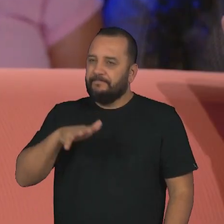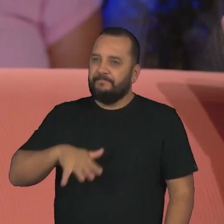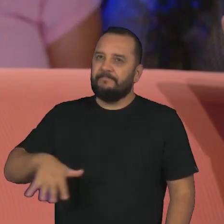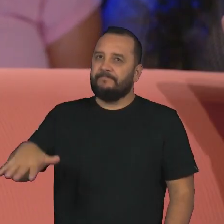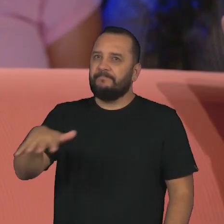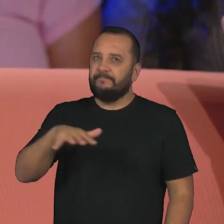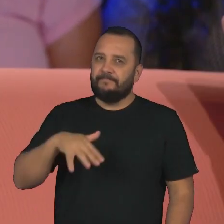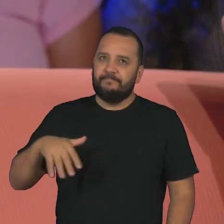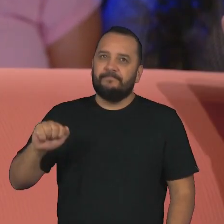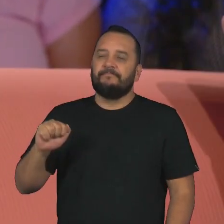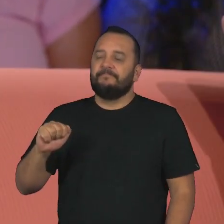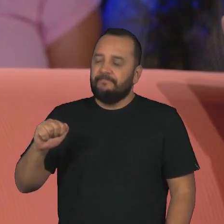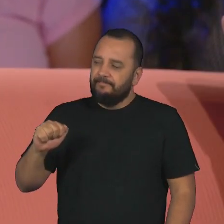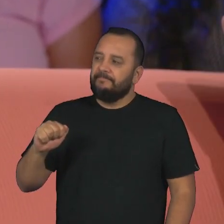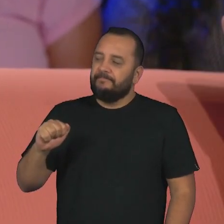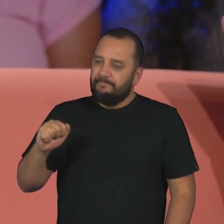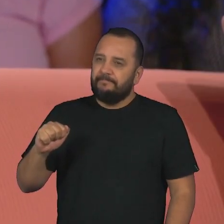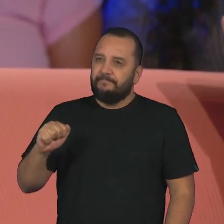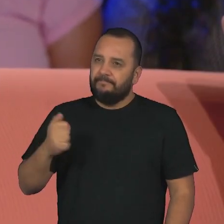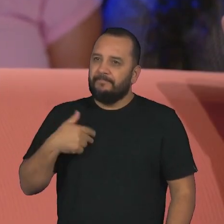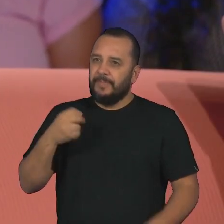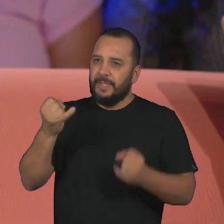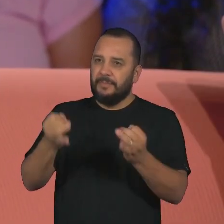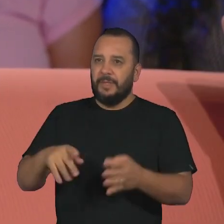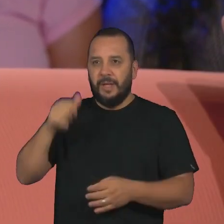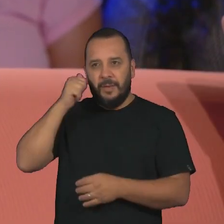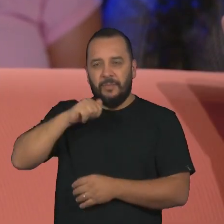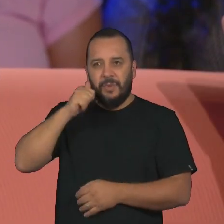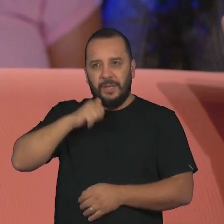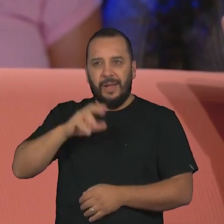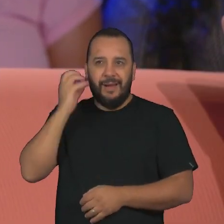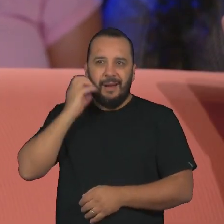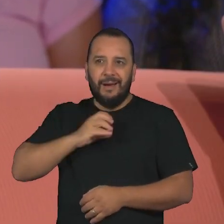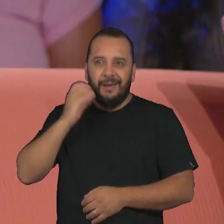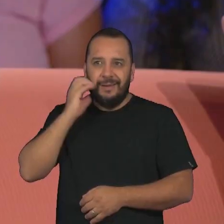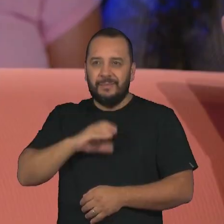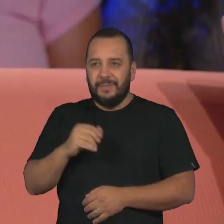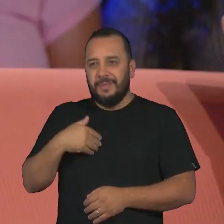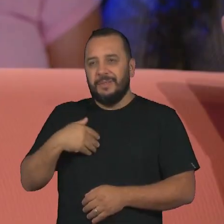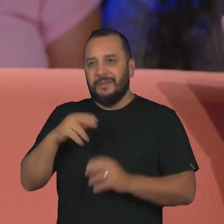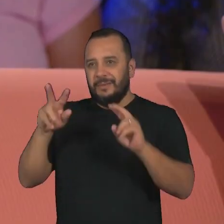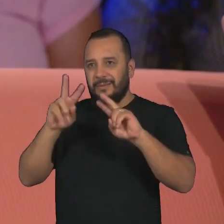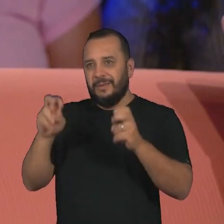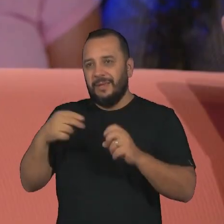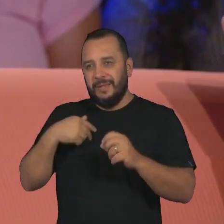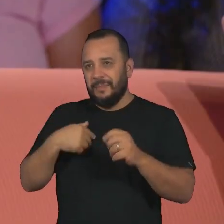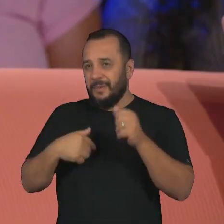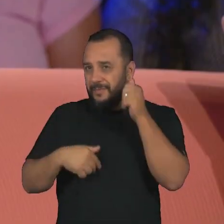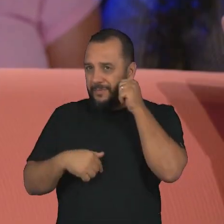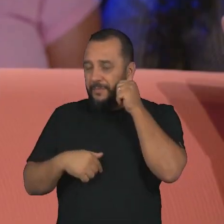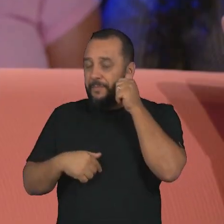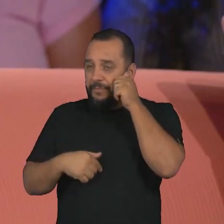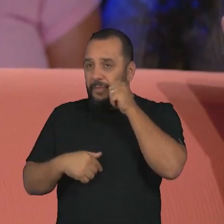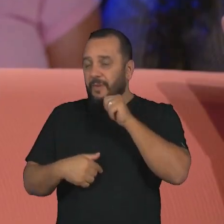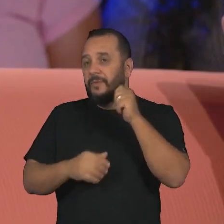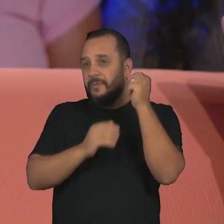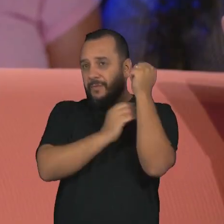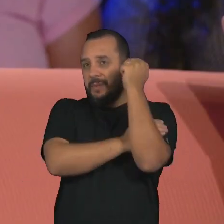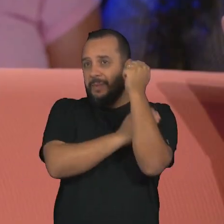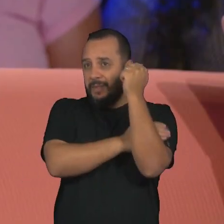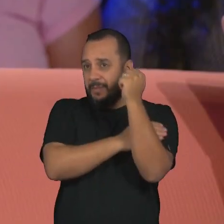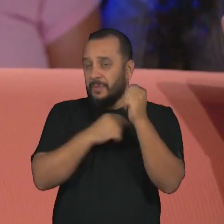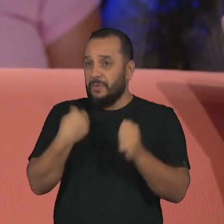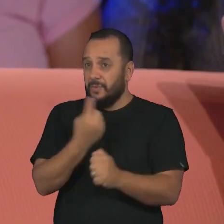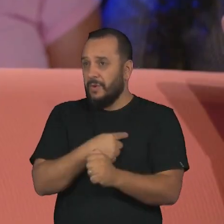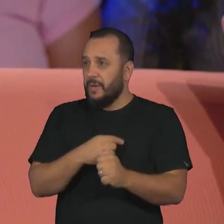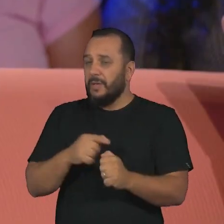lidando, de falar de uma mulher árabe sobre o feminismo, que nós ocidentais, quando escutamos as palavras dela,